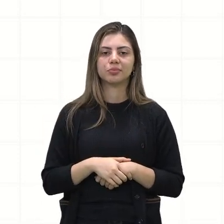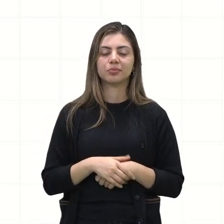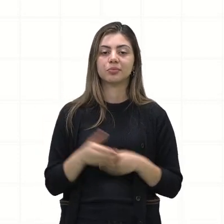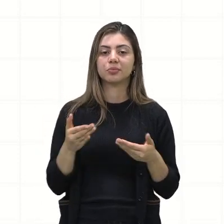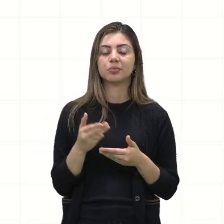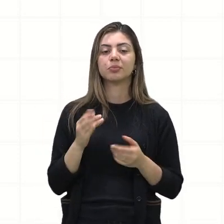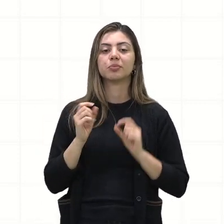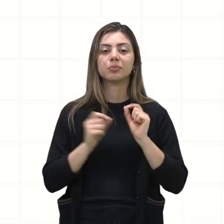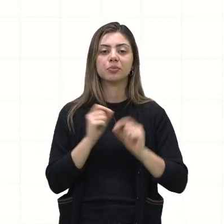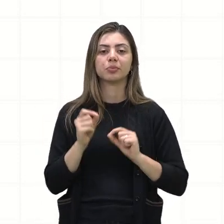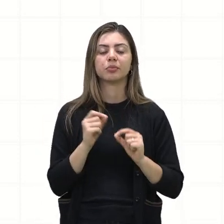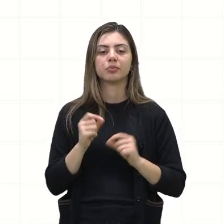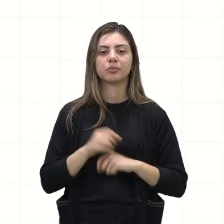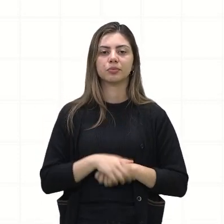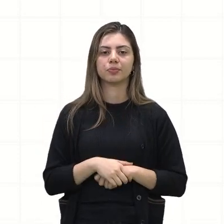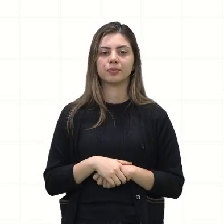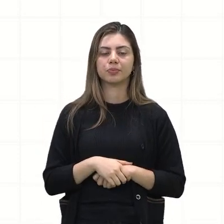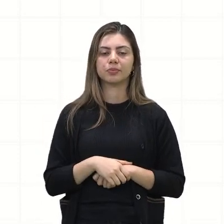Agora,